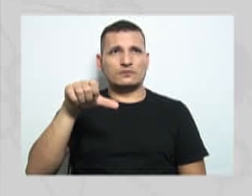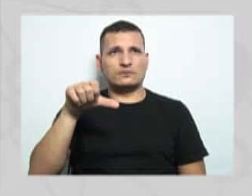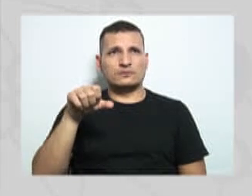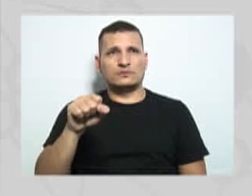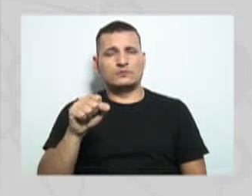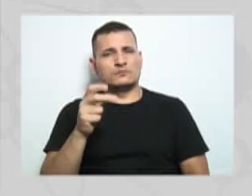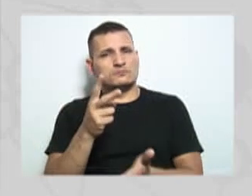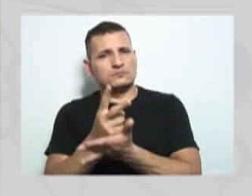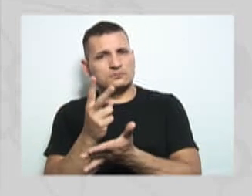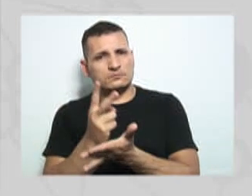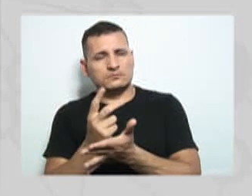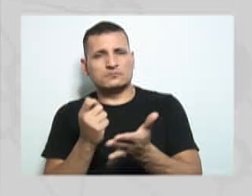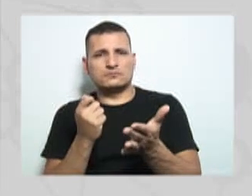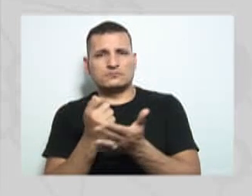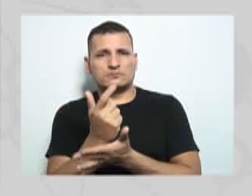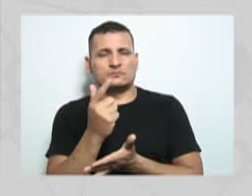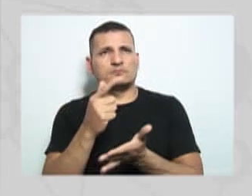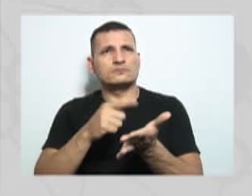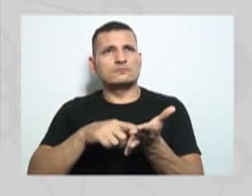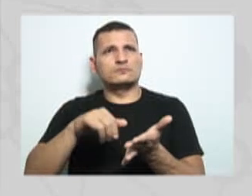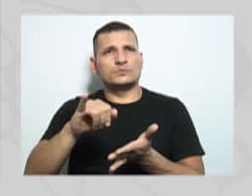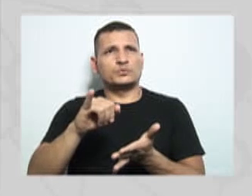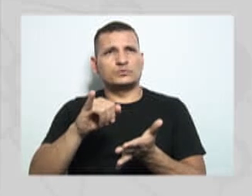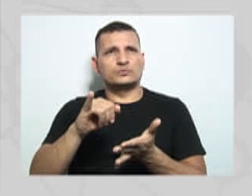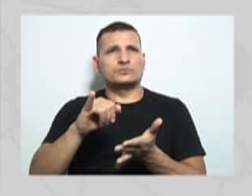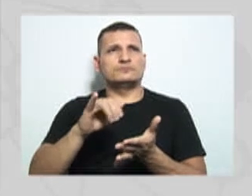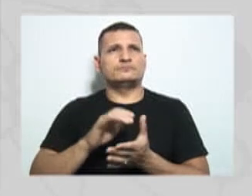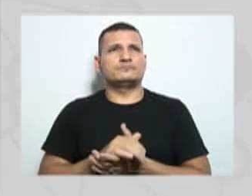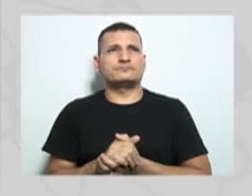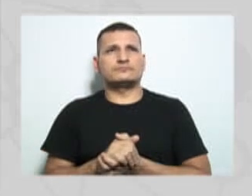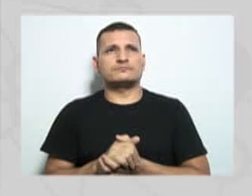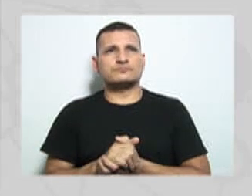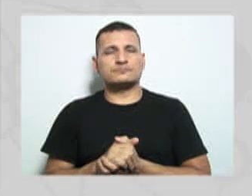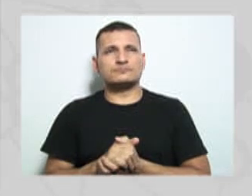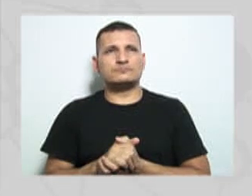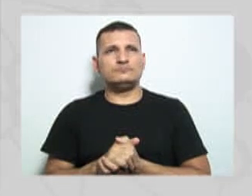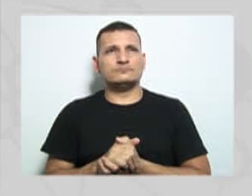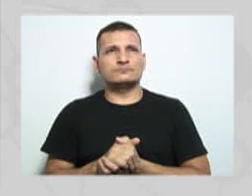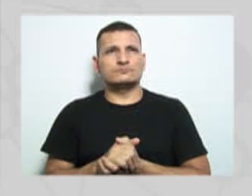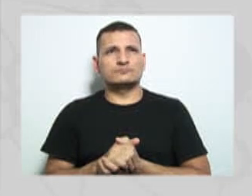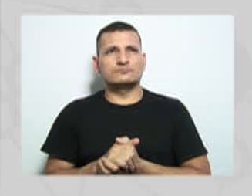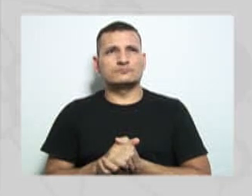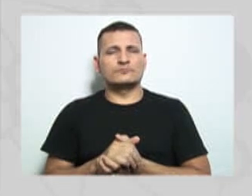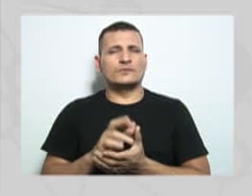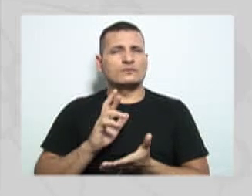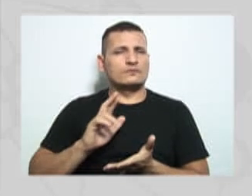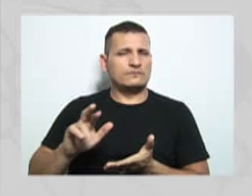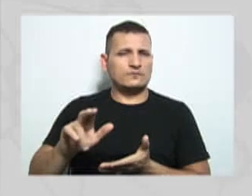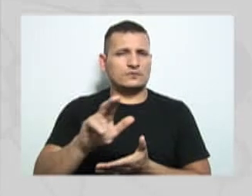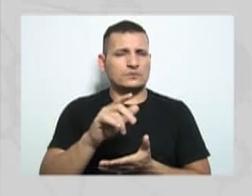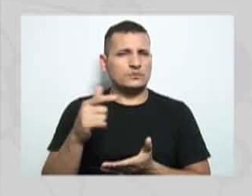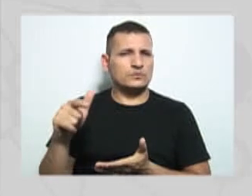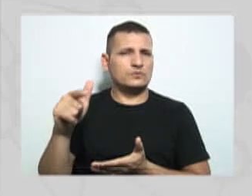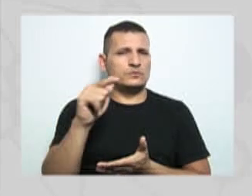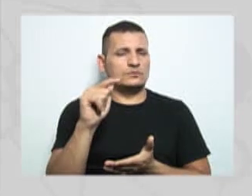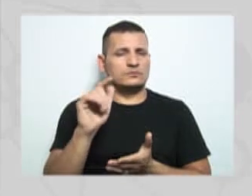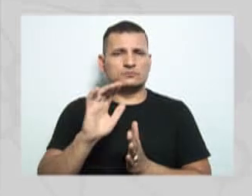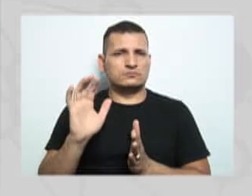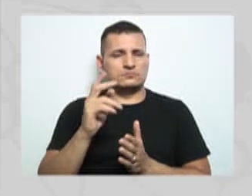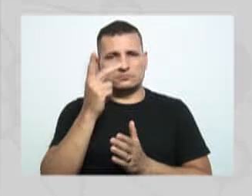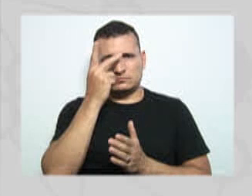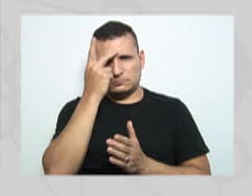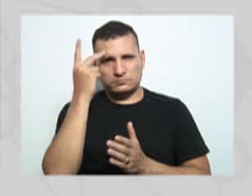incidência dos impostos e contribuições de competência da União, aplicáveis às demais pessoas jurídicas, mesmo que suas vendas sejam